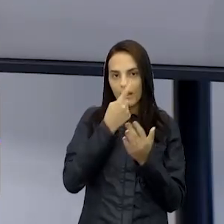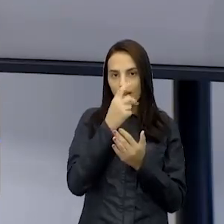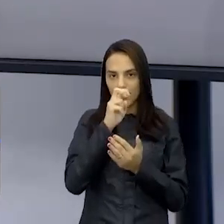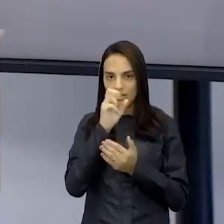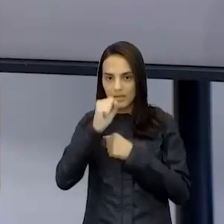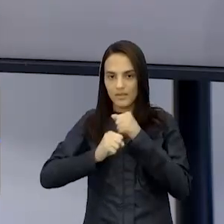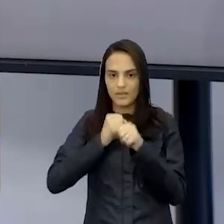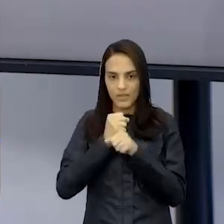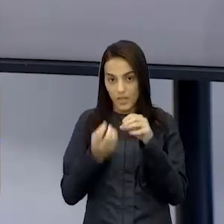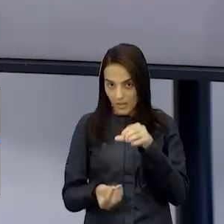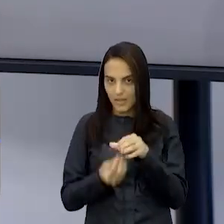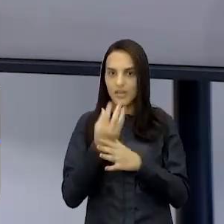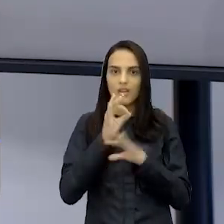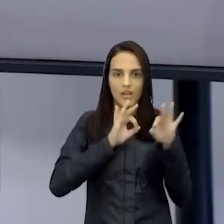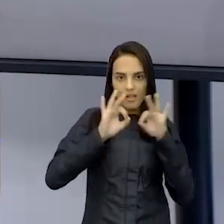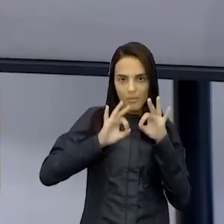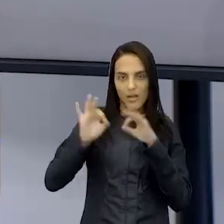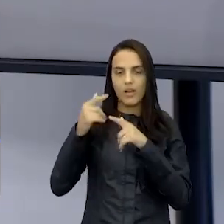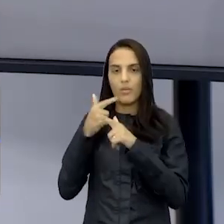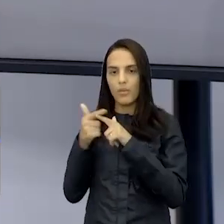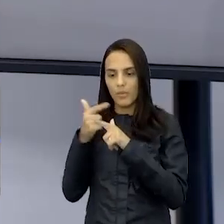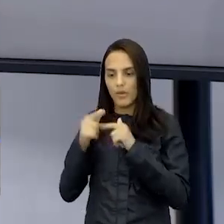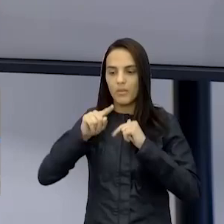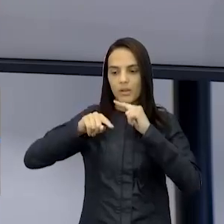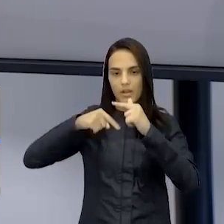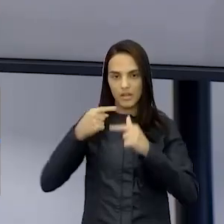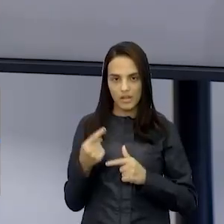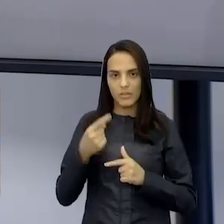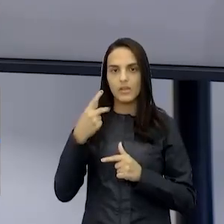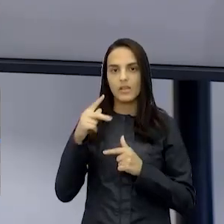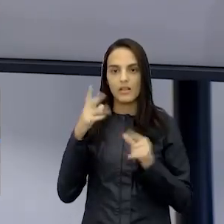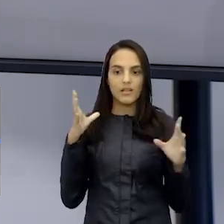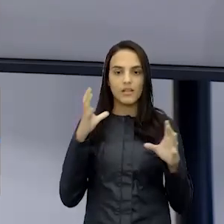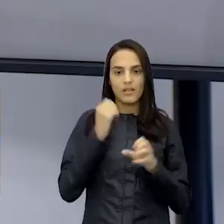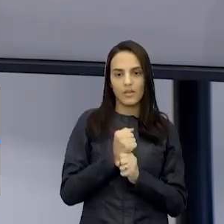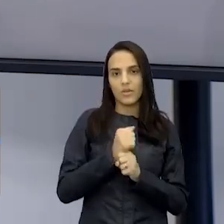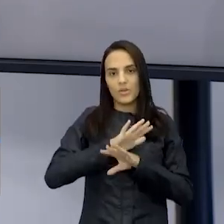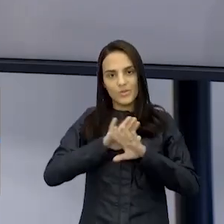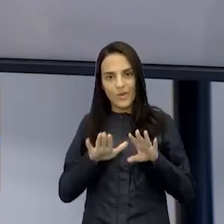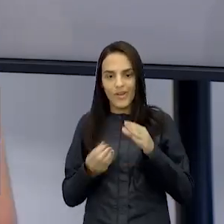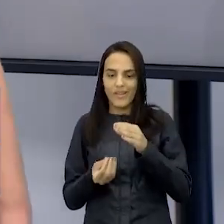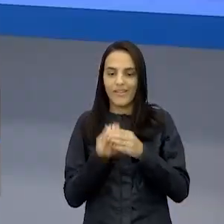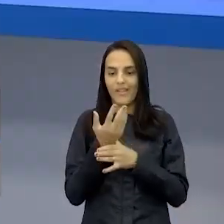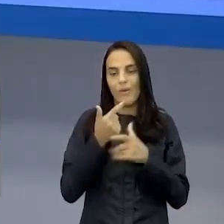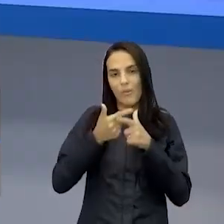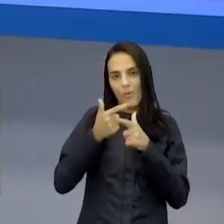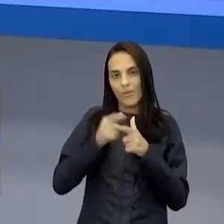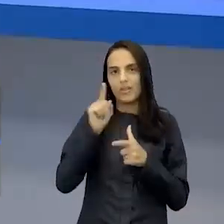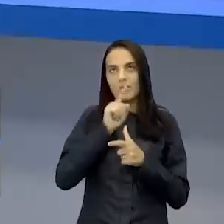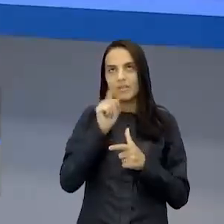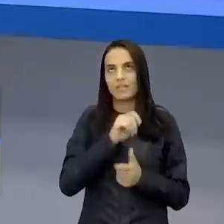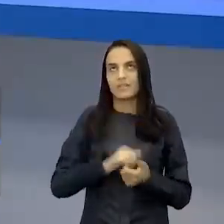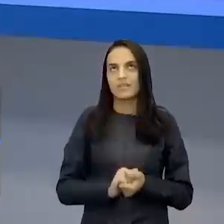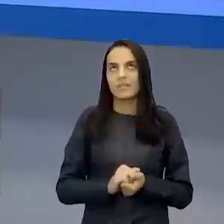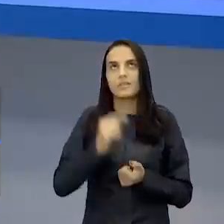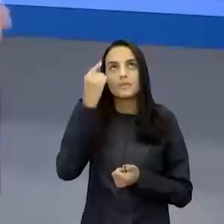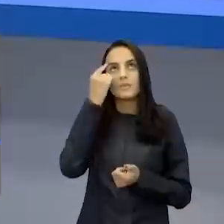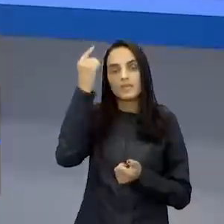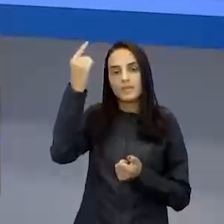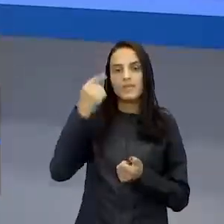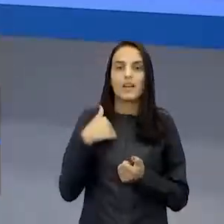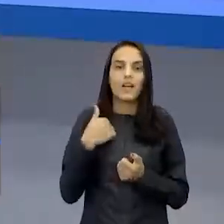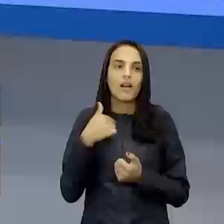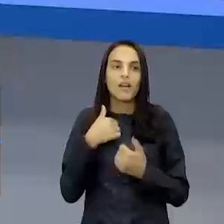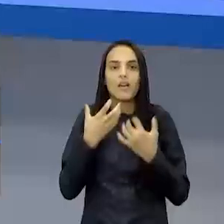ter que construir, elaborar esse problema e depois eles vão ter que calcular. Não é só construir e elaborar o problema. Então, primeiro eu vou pensar numa situação, eu